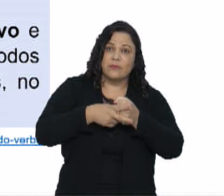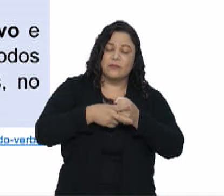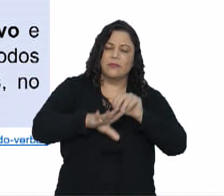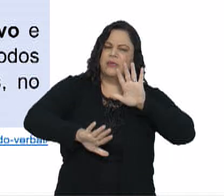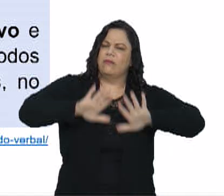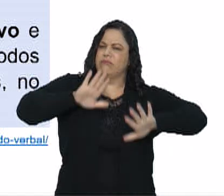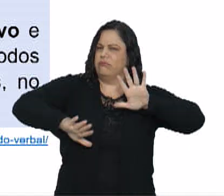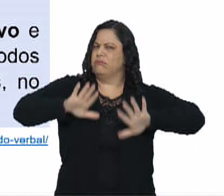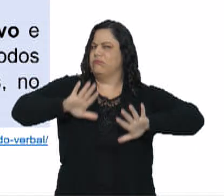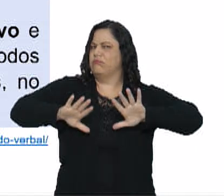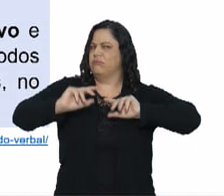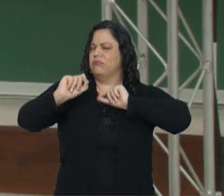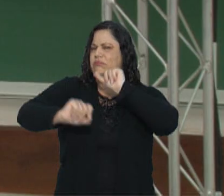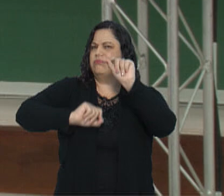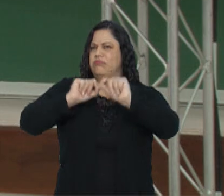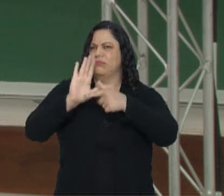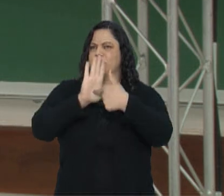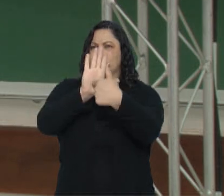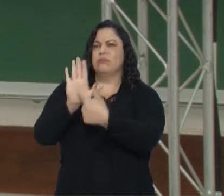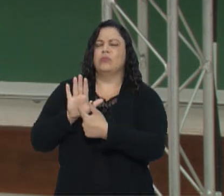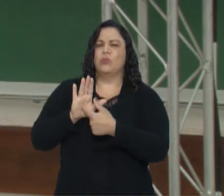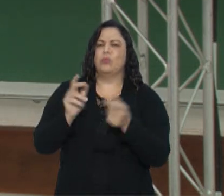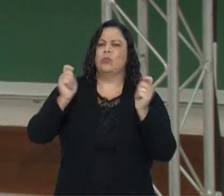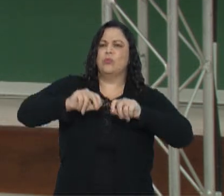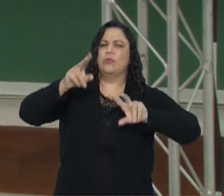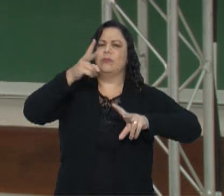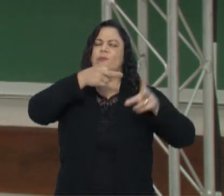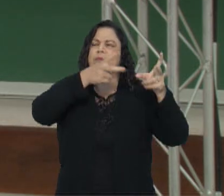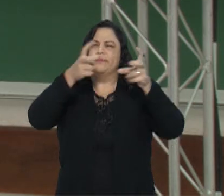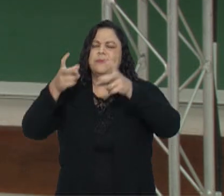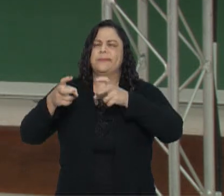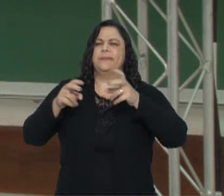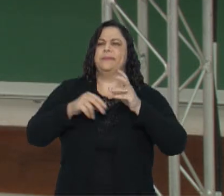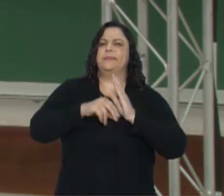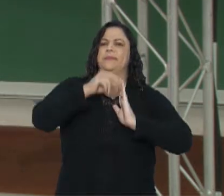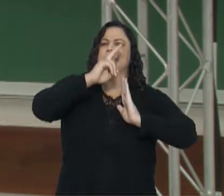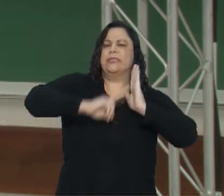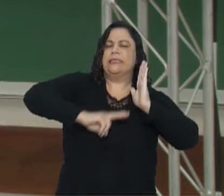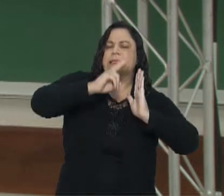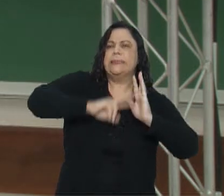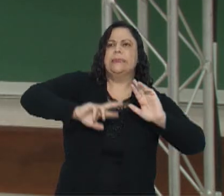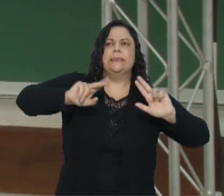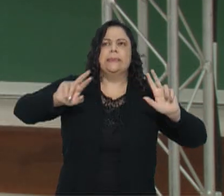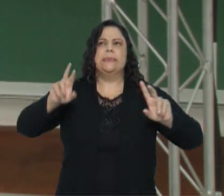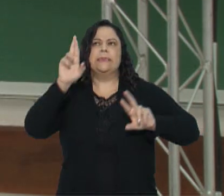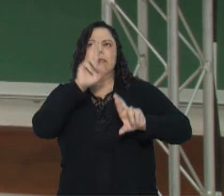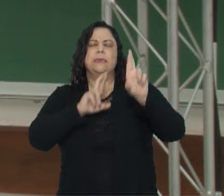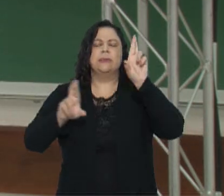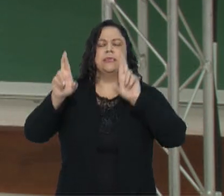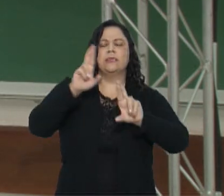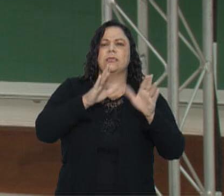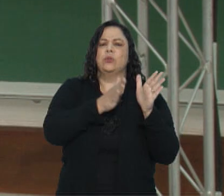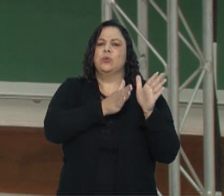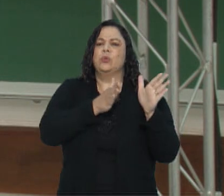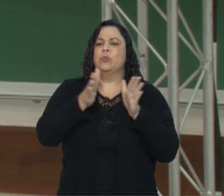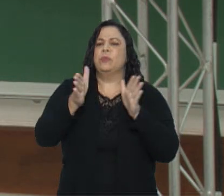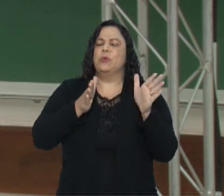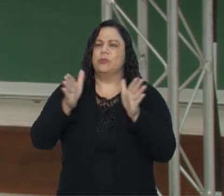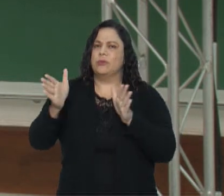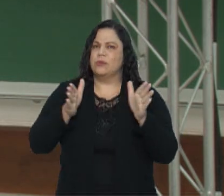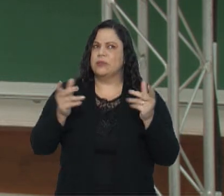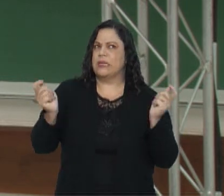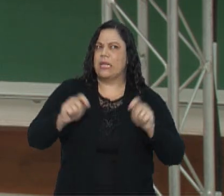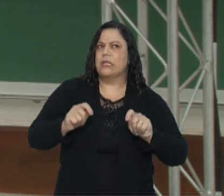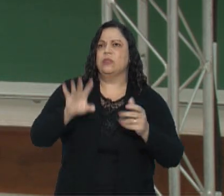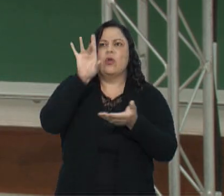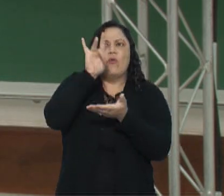que pretendemos dar a ele. Aí eu vou verificar, vou interpretar, analisar e ver ali qual é o meu processo do modo ali. Ah, é um